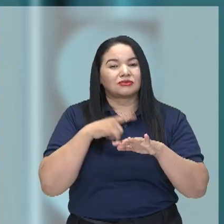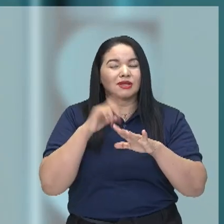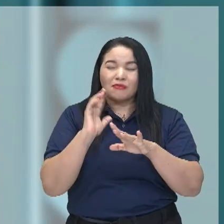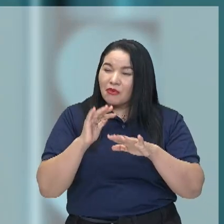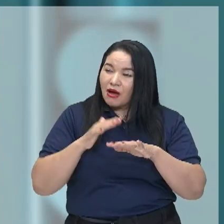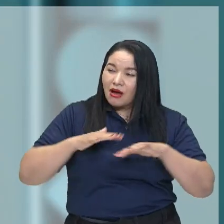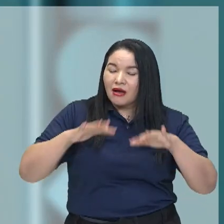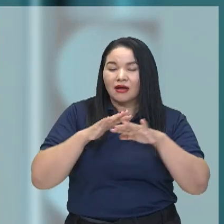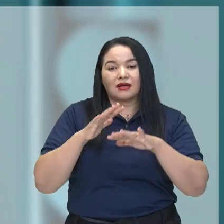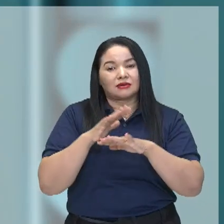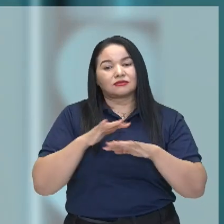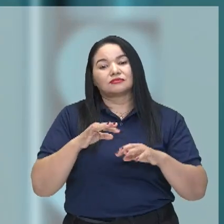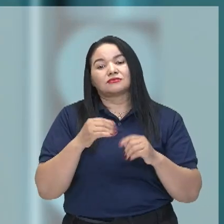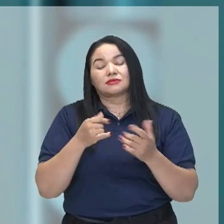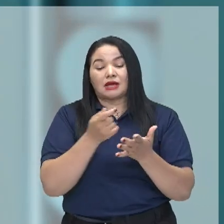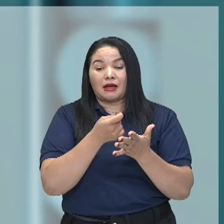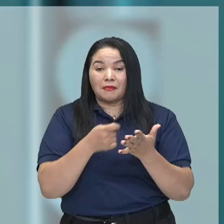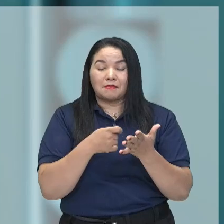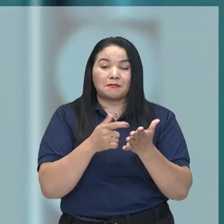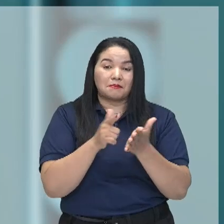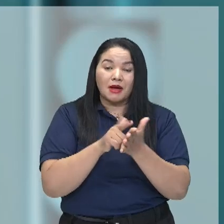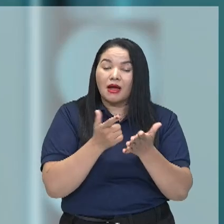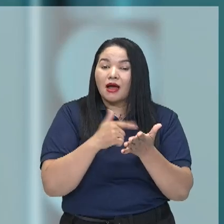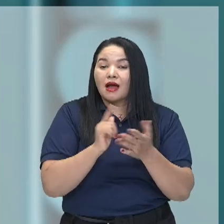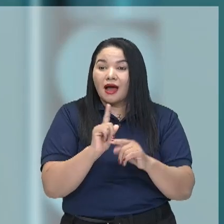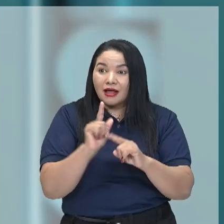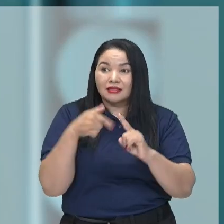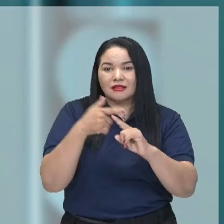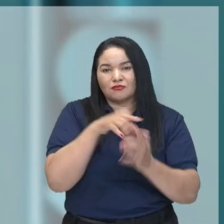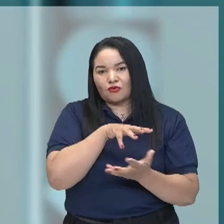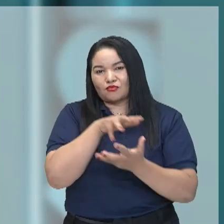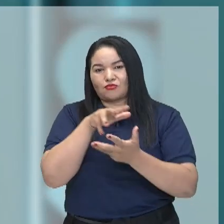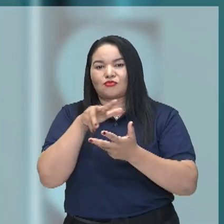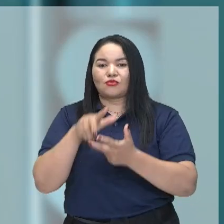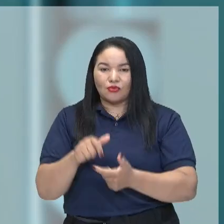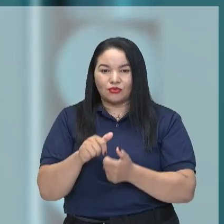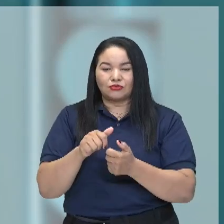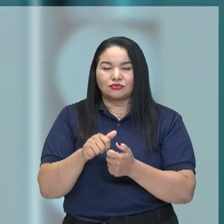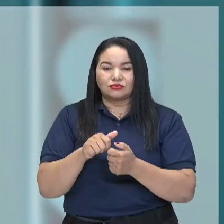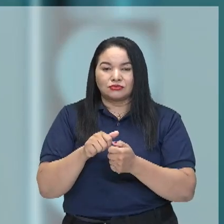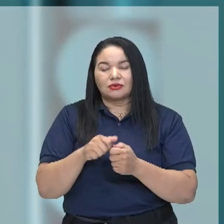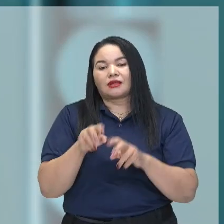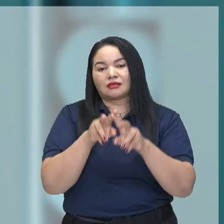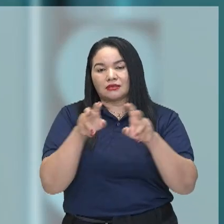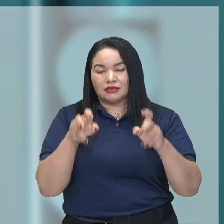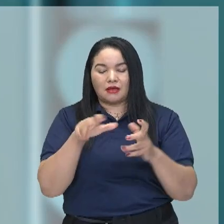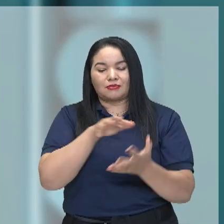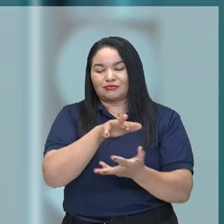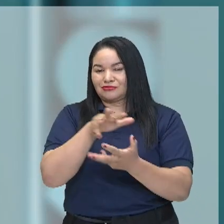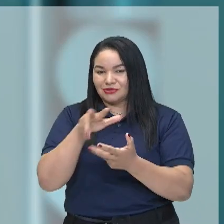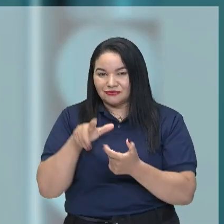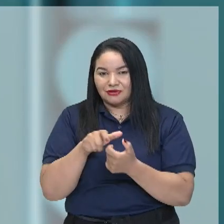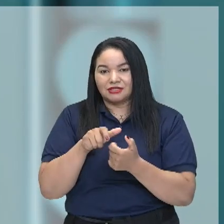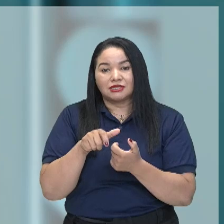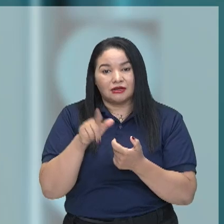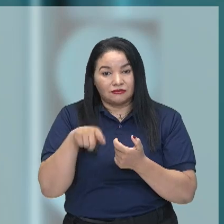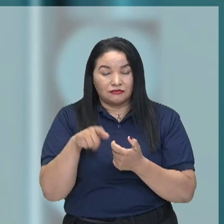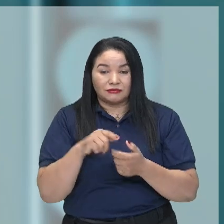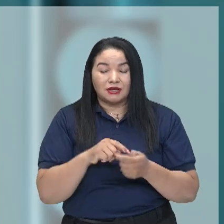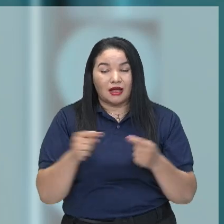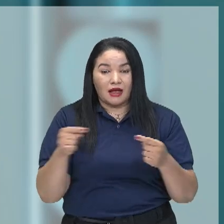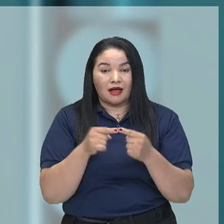dessas páginas, para além desse espaço, é para o mundo, são temas universais e isso é uma das tônicas da geração